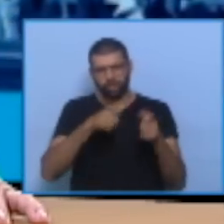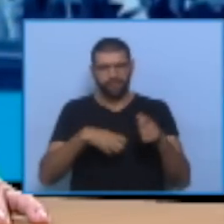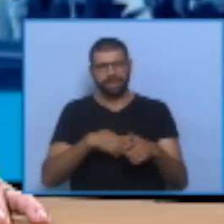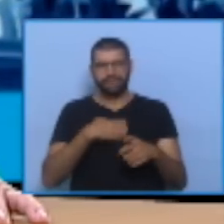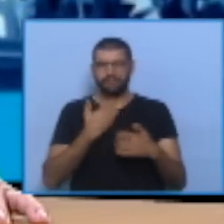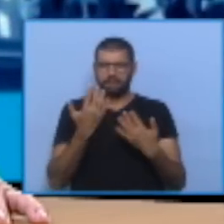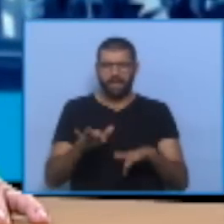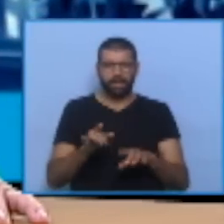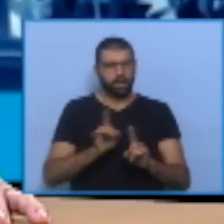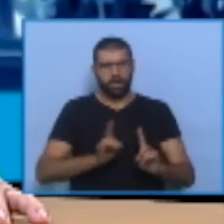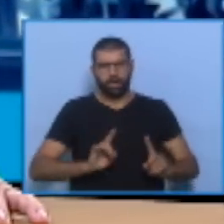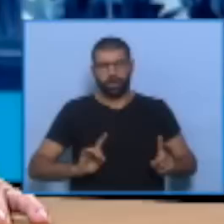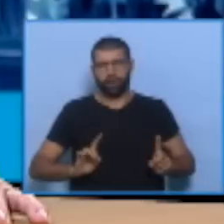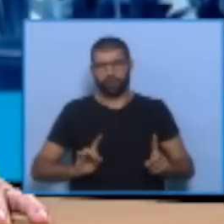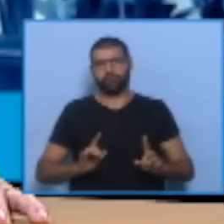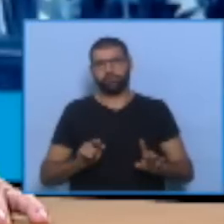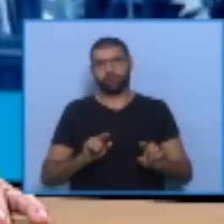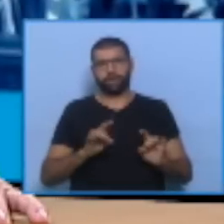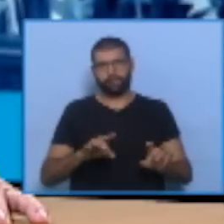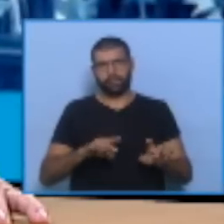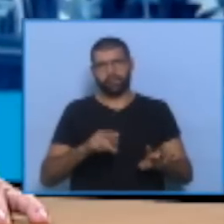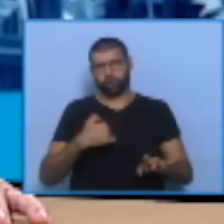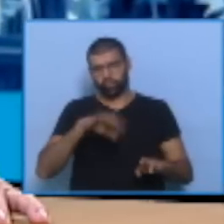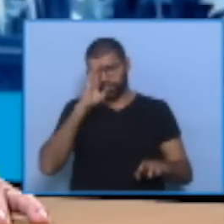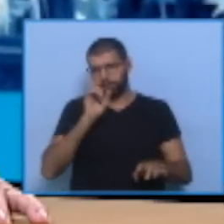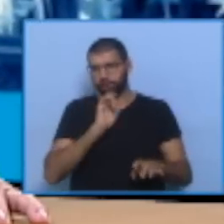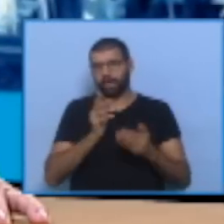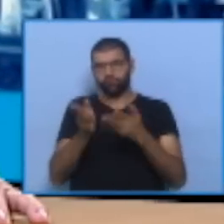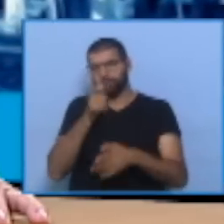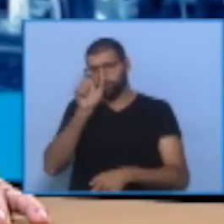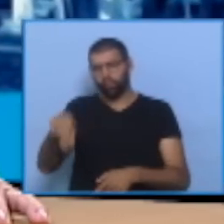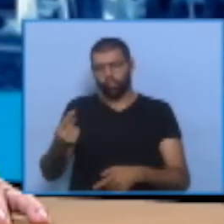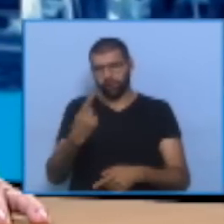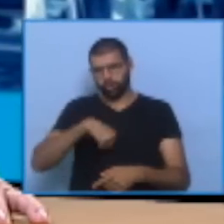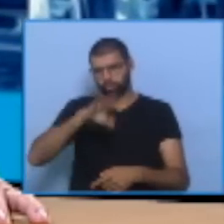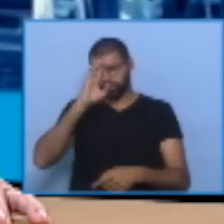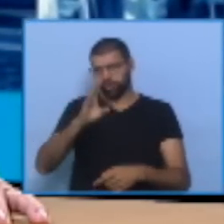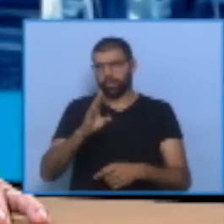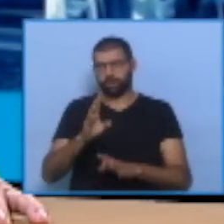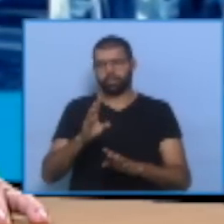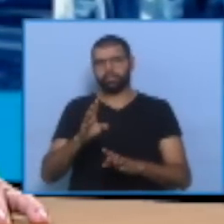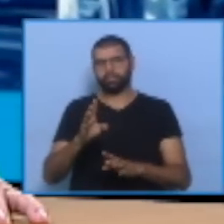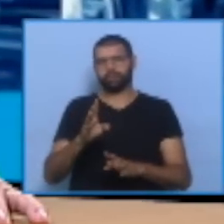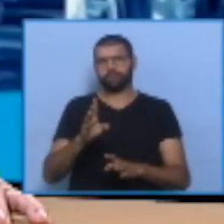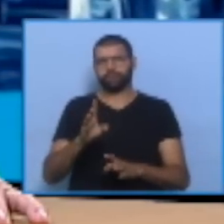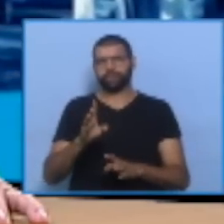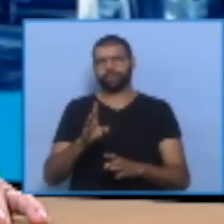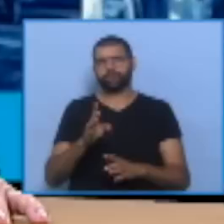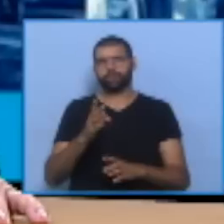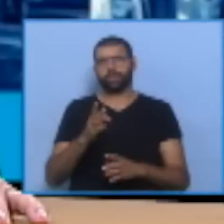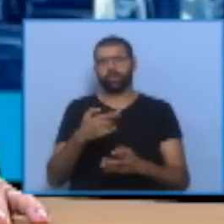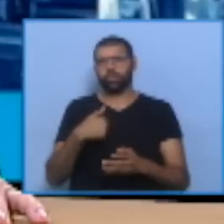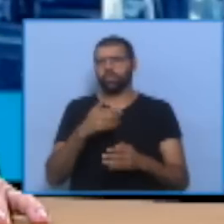e fragilizadas. Não é isso. Nós termos a consciência de que podemos ajudar os outros, nós termos a consciência de que